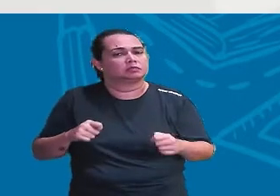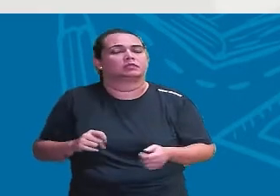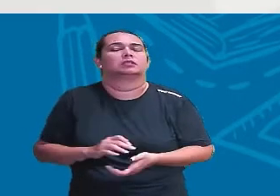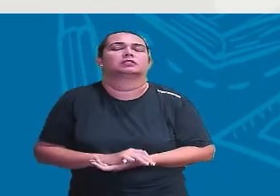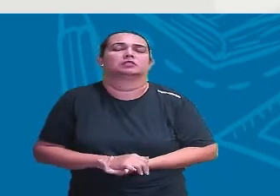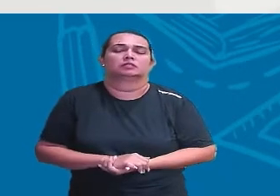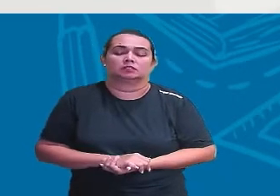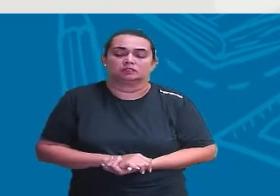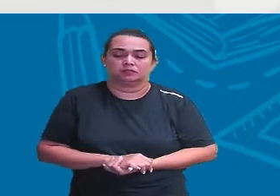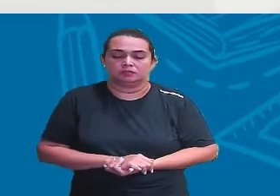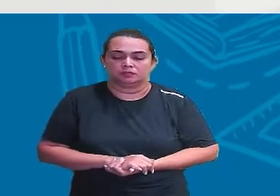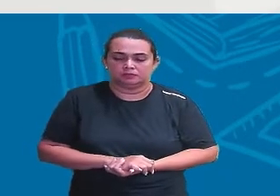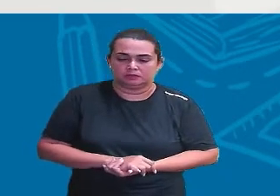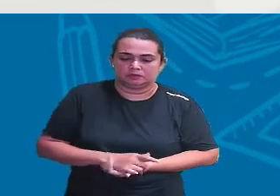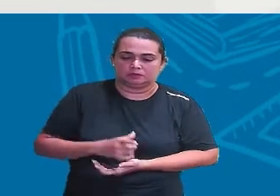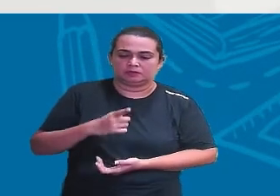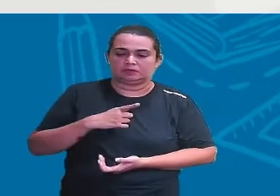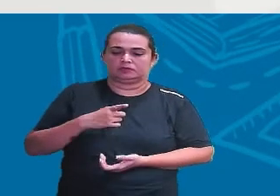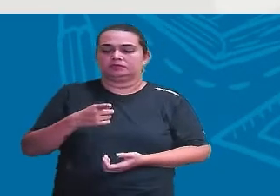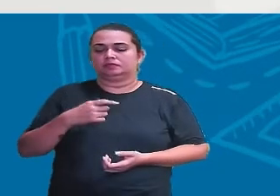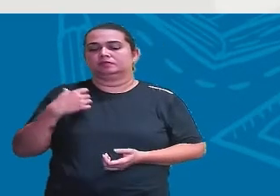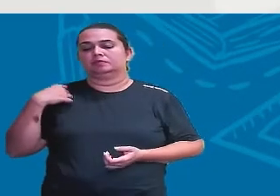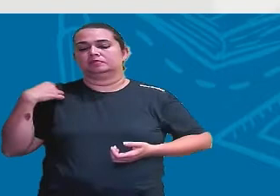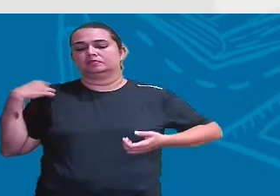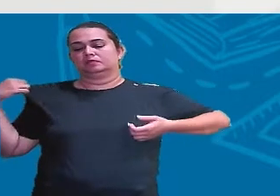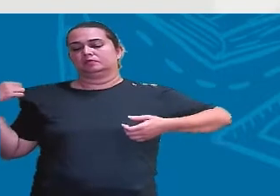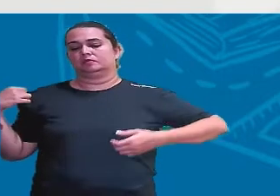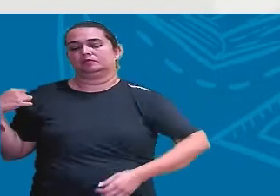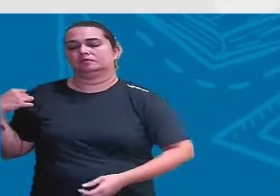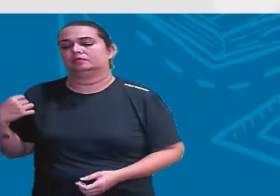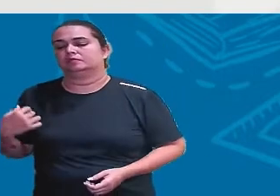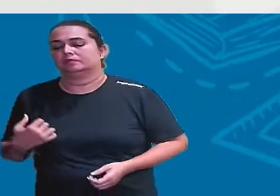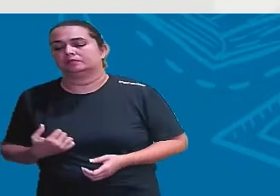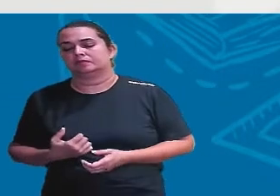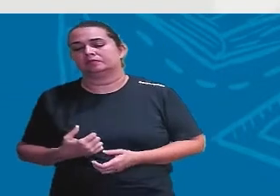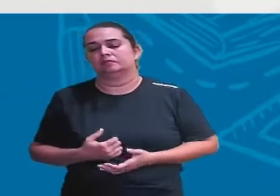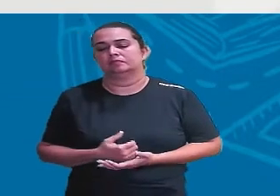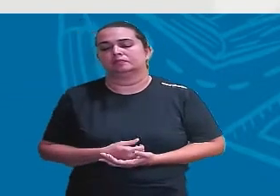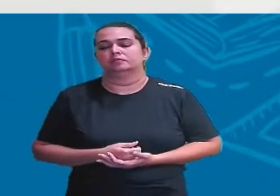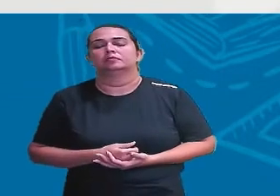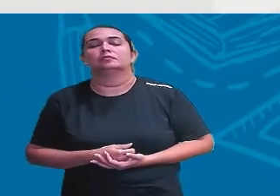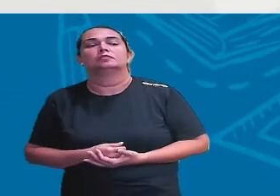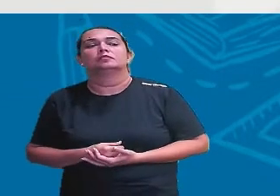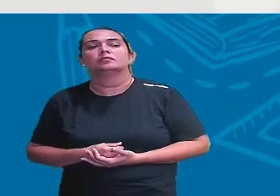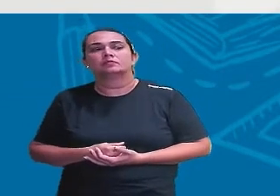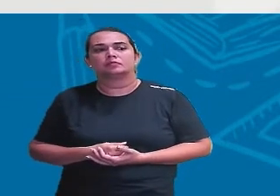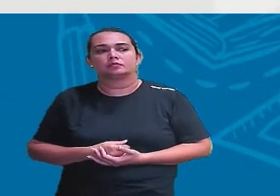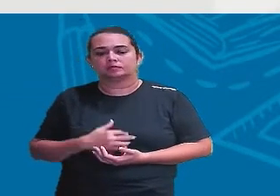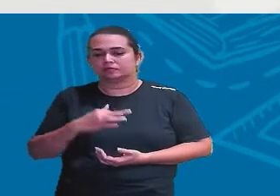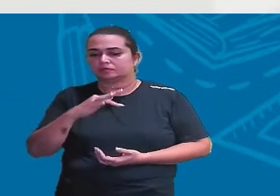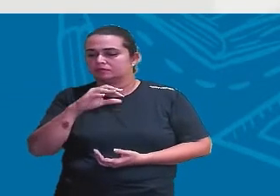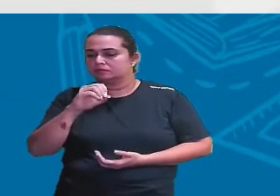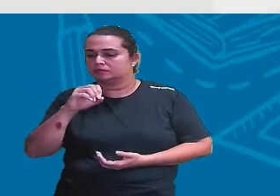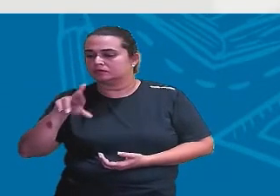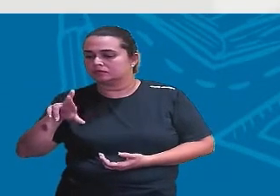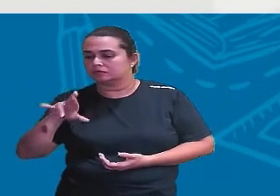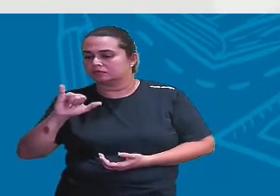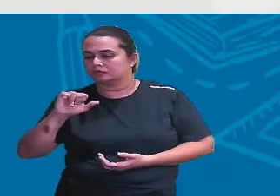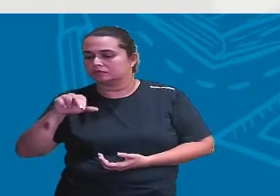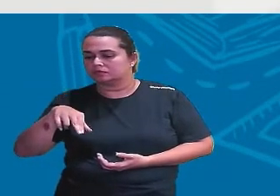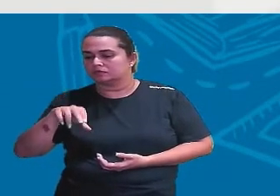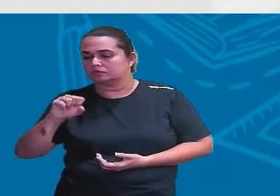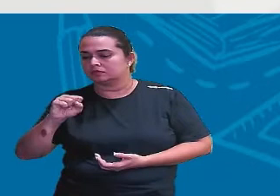vezes. Então, a gente tem aí, ó, in giving your opinion, for instance aí é o advérbio